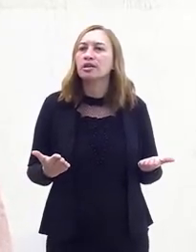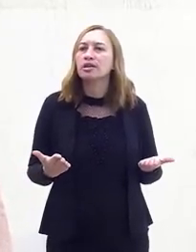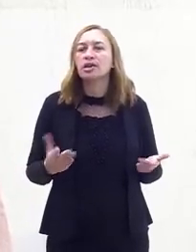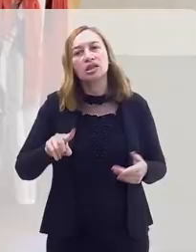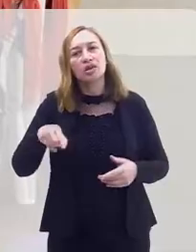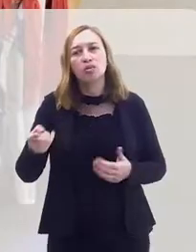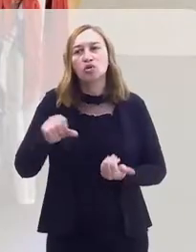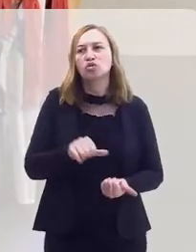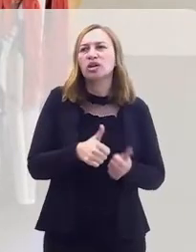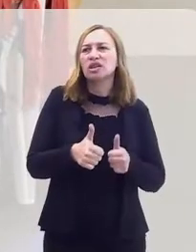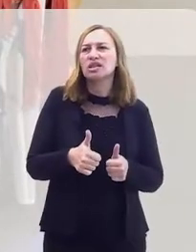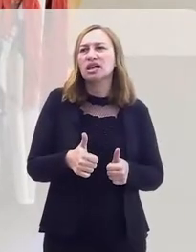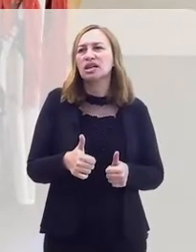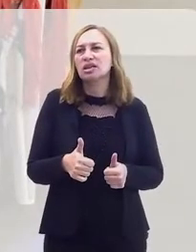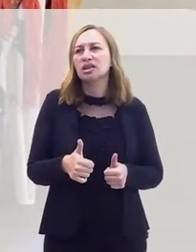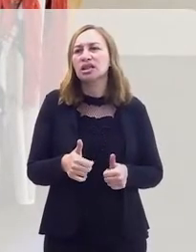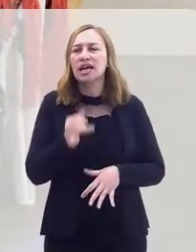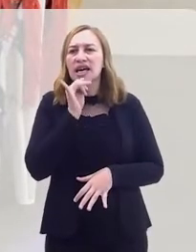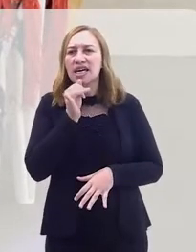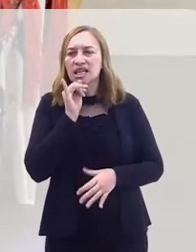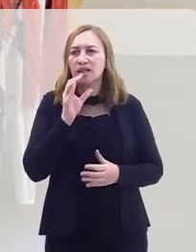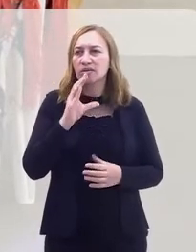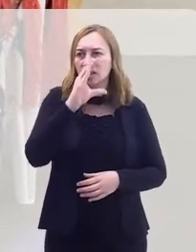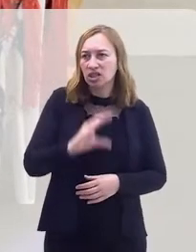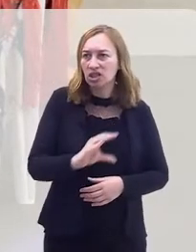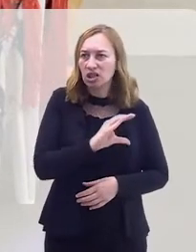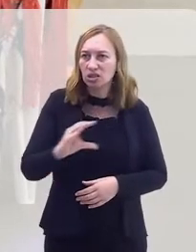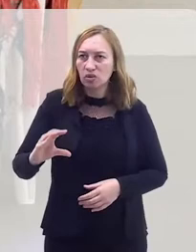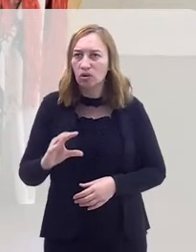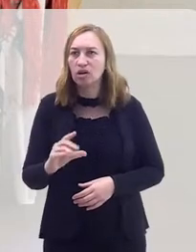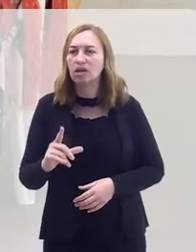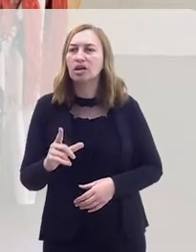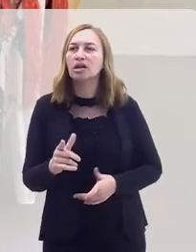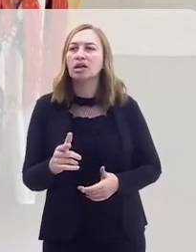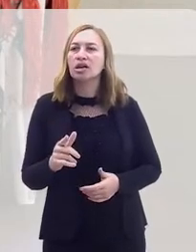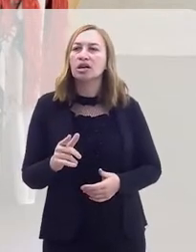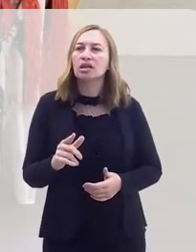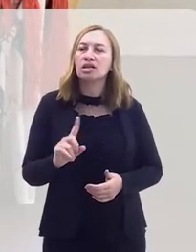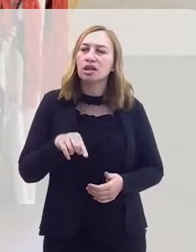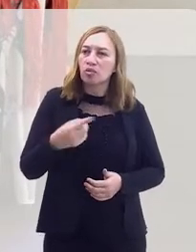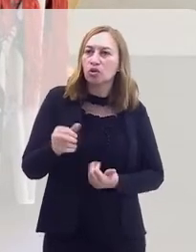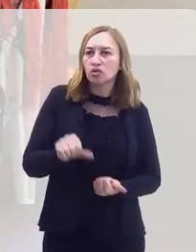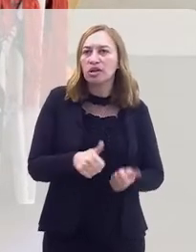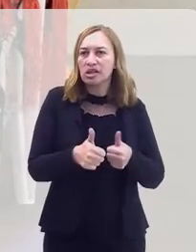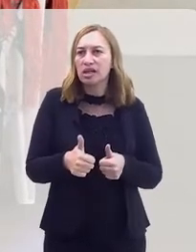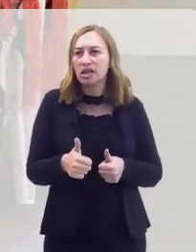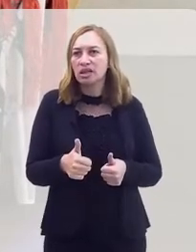próxima, depois do batizado, por exemplo, na Igreja Católica, eles teriam que fazer